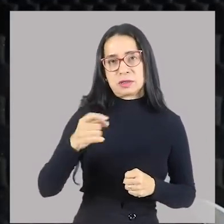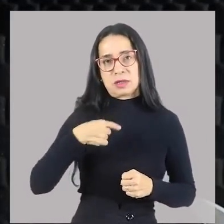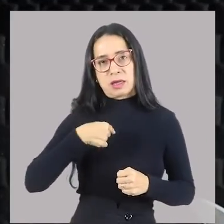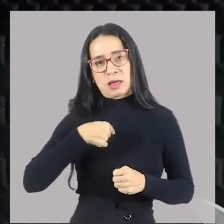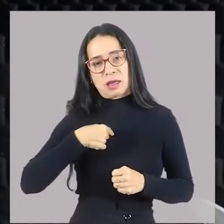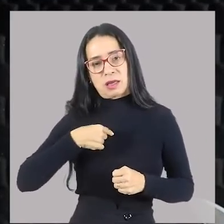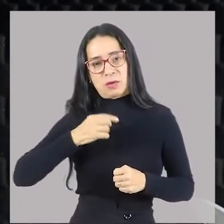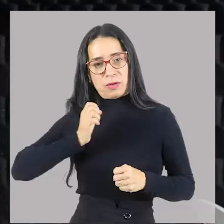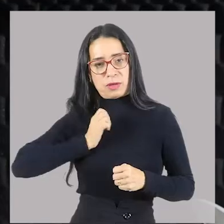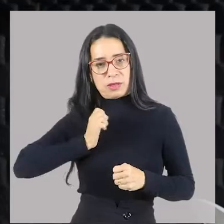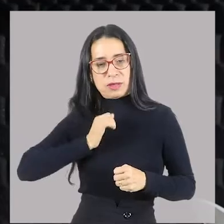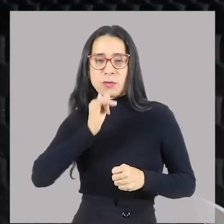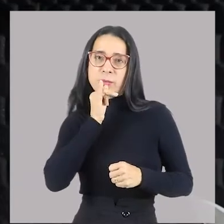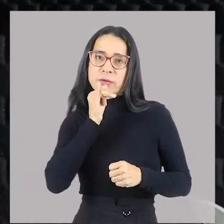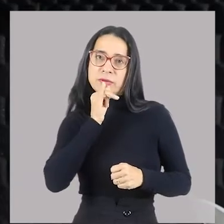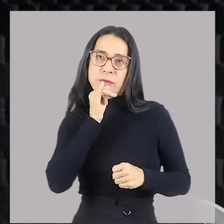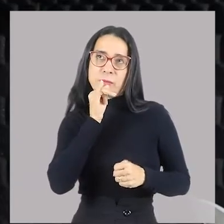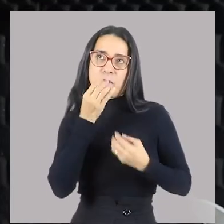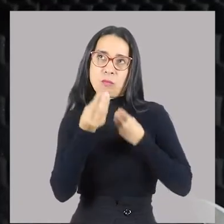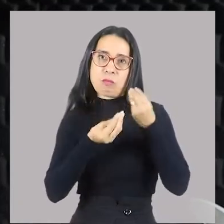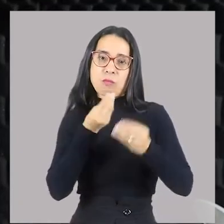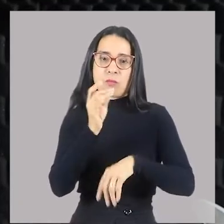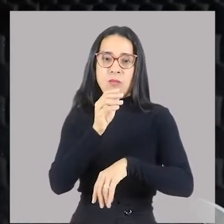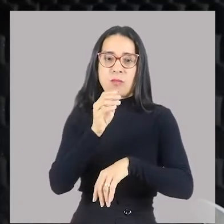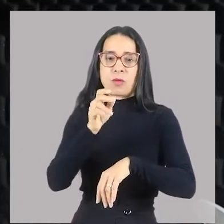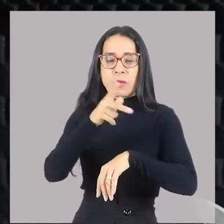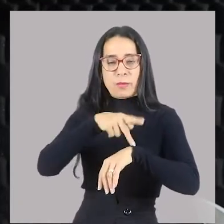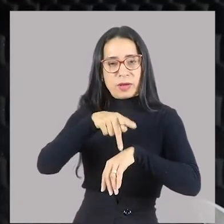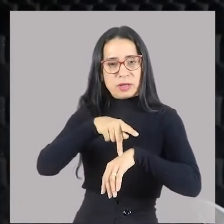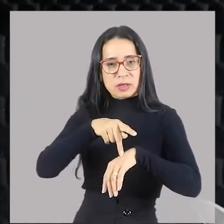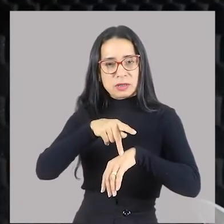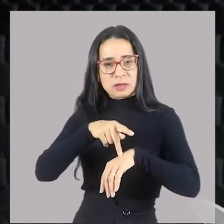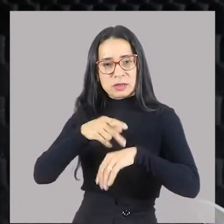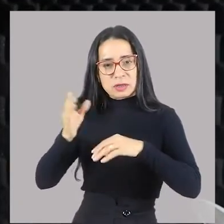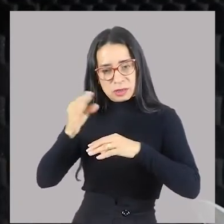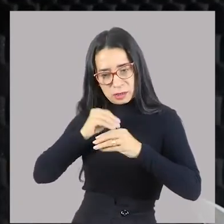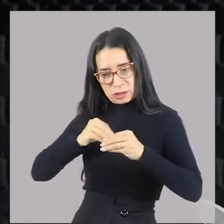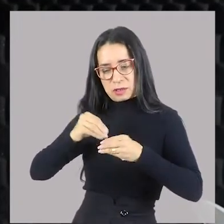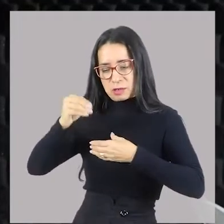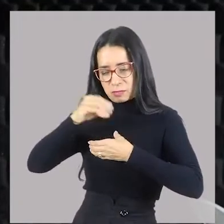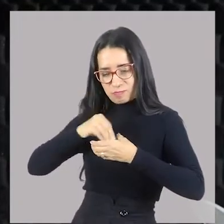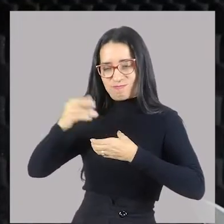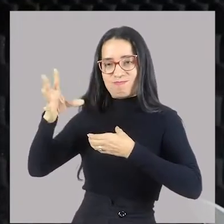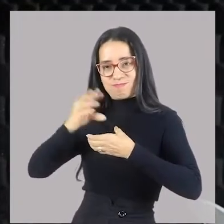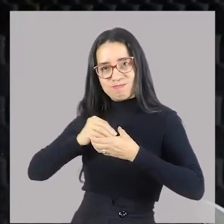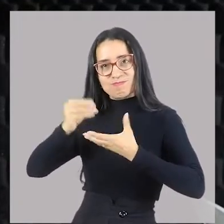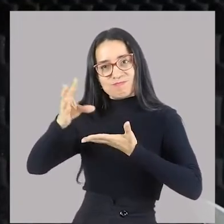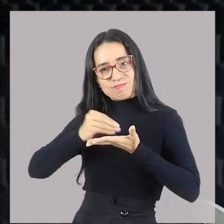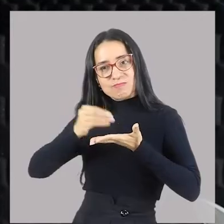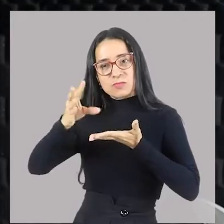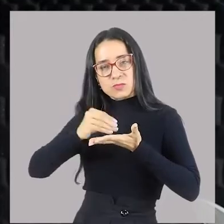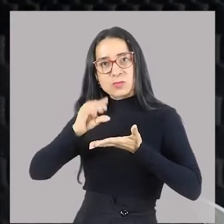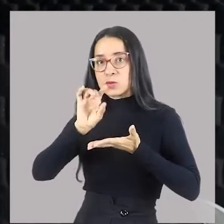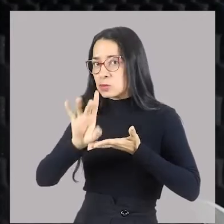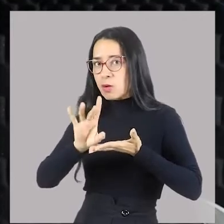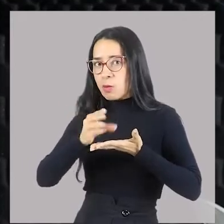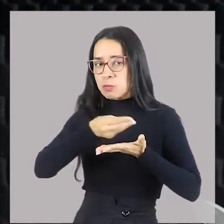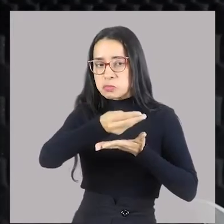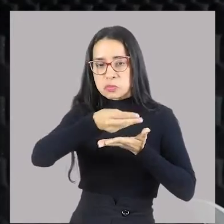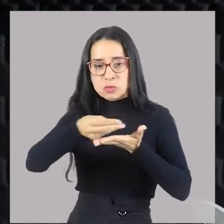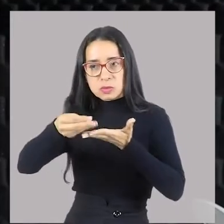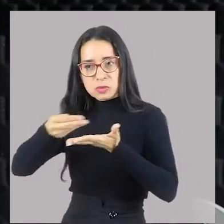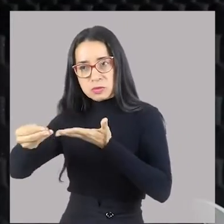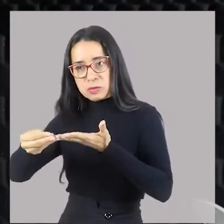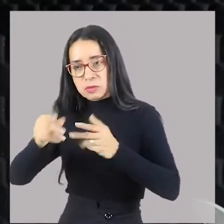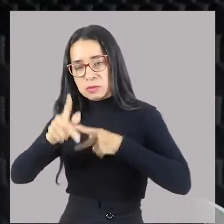rico, exemplo, como o país, e fico com a minha riqueza e não distribuo ela, a minha população ela vai